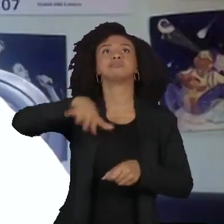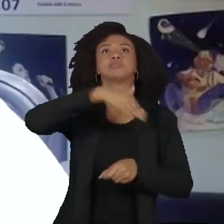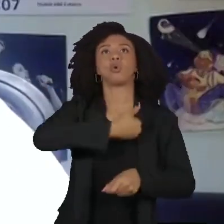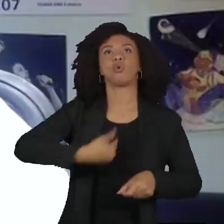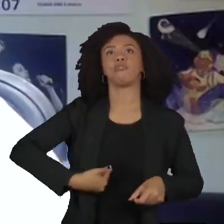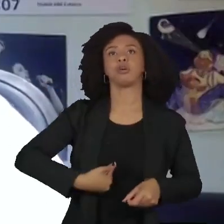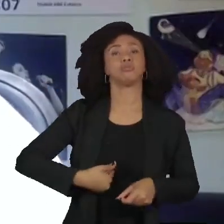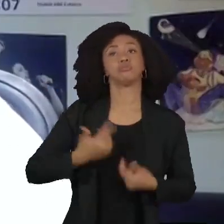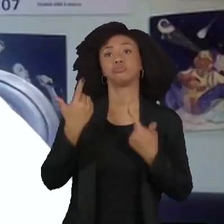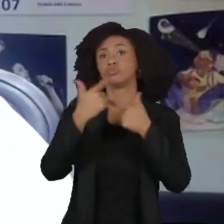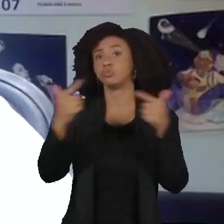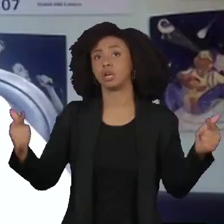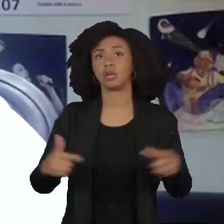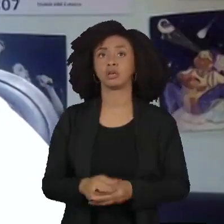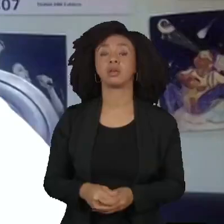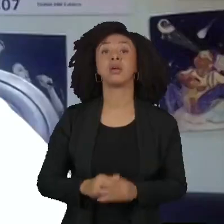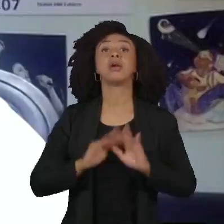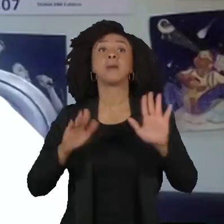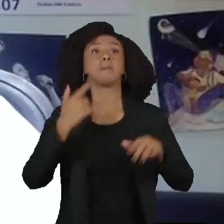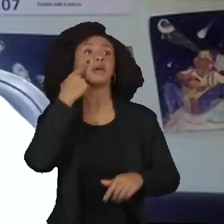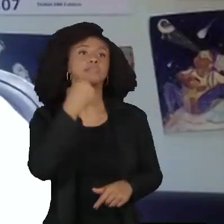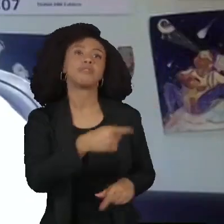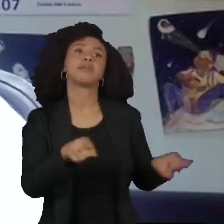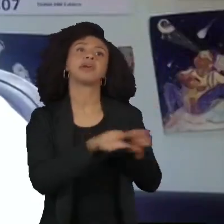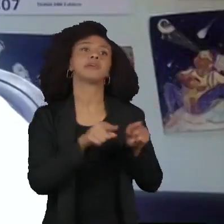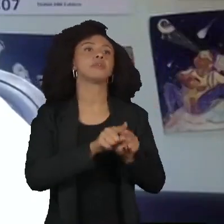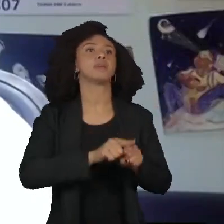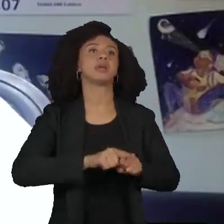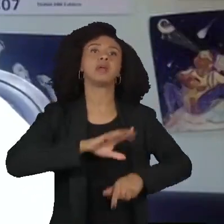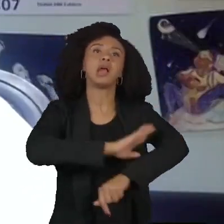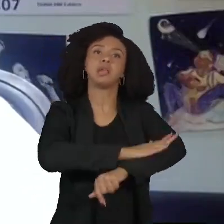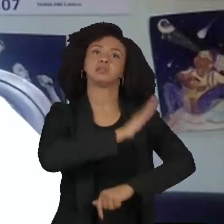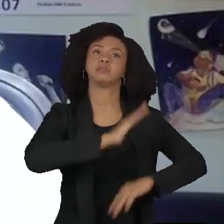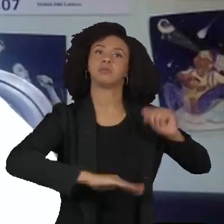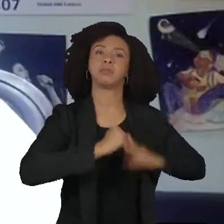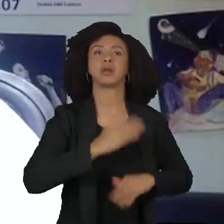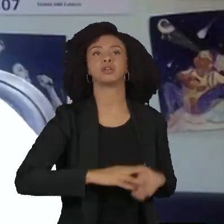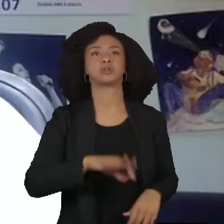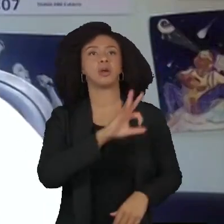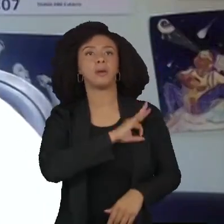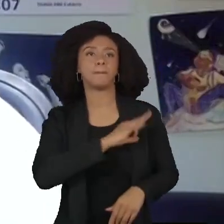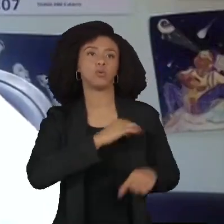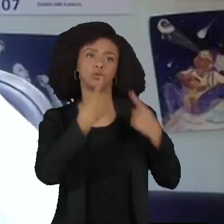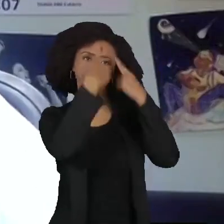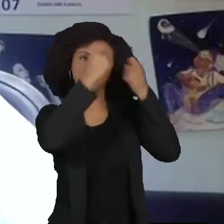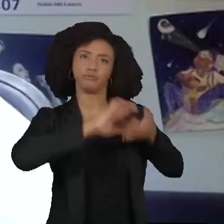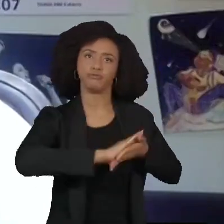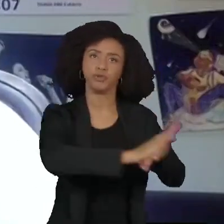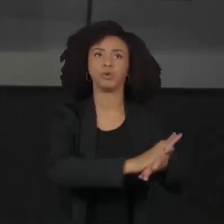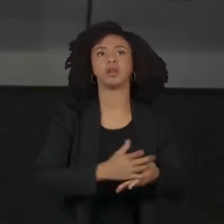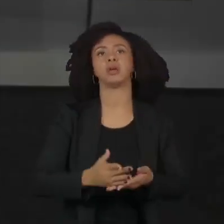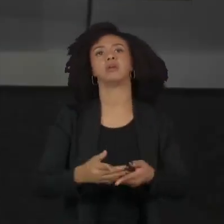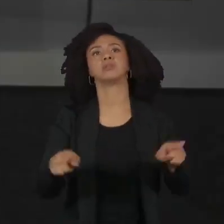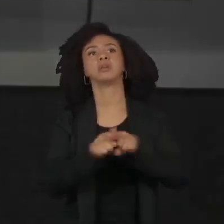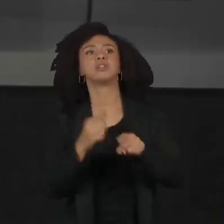por exemplo, na violência policial, no acesso a cargos mais qualificados e tudo